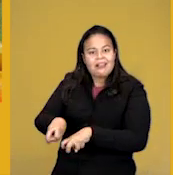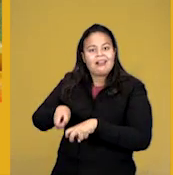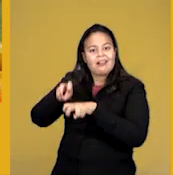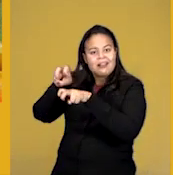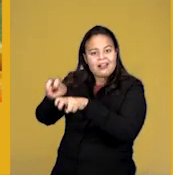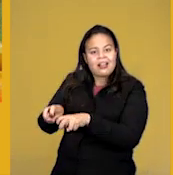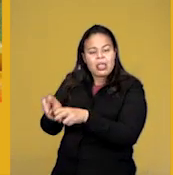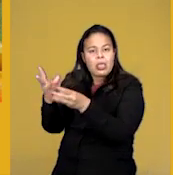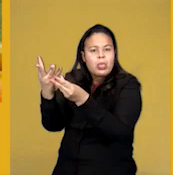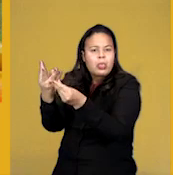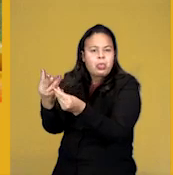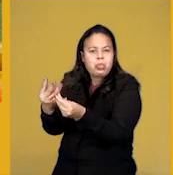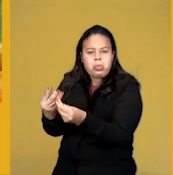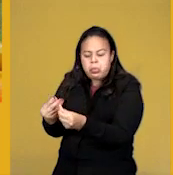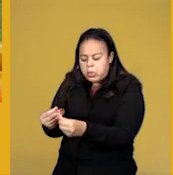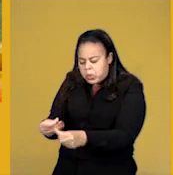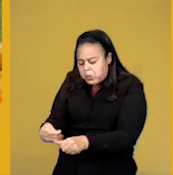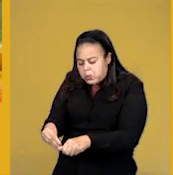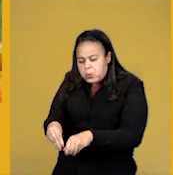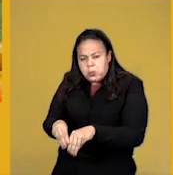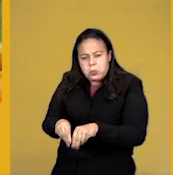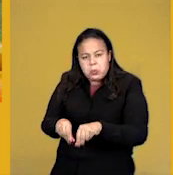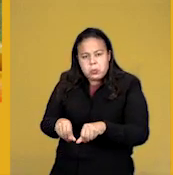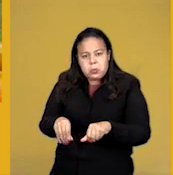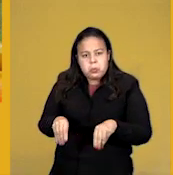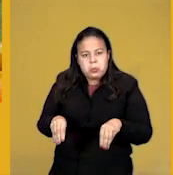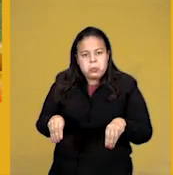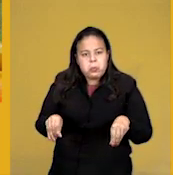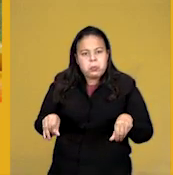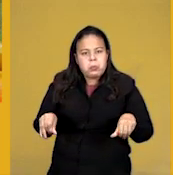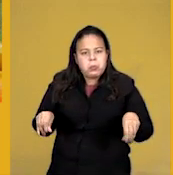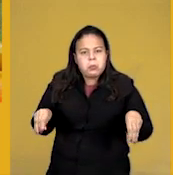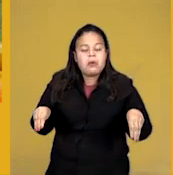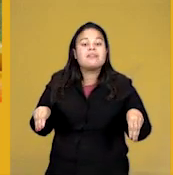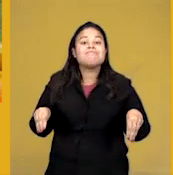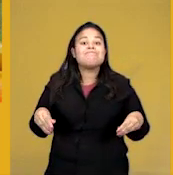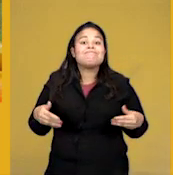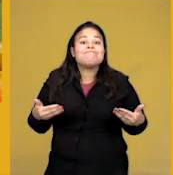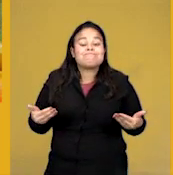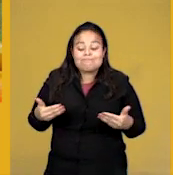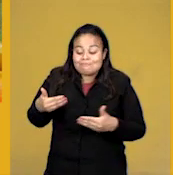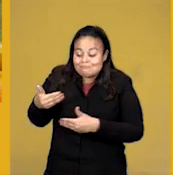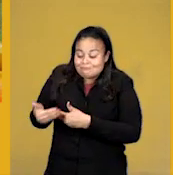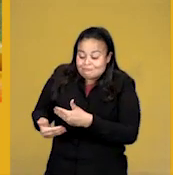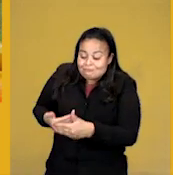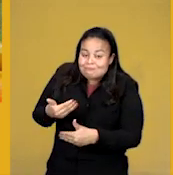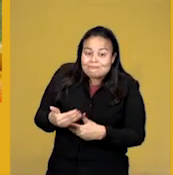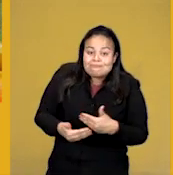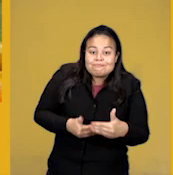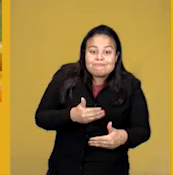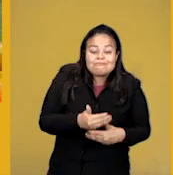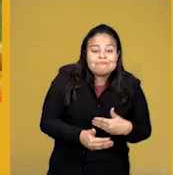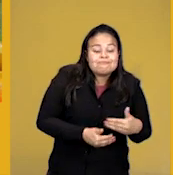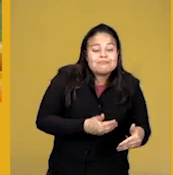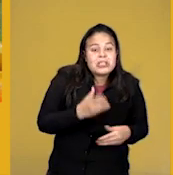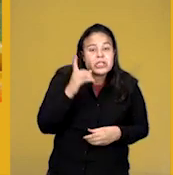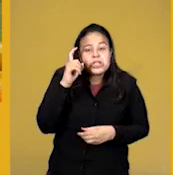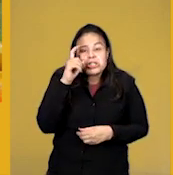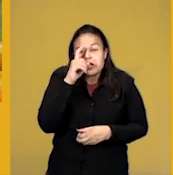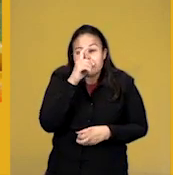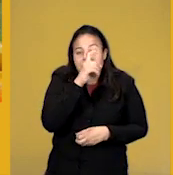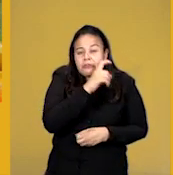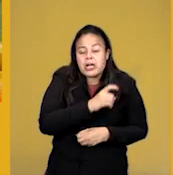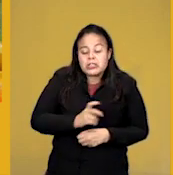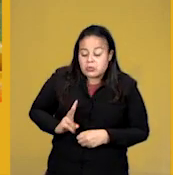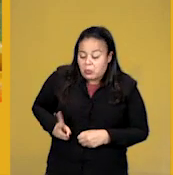um esgotamento do solo, por exemplo, daí a um tempo vai ser difícil que essa agricultura seja